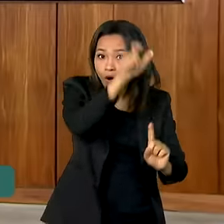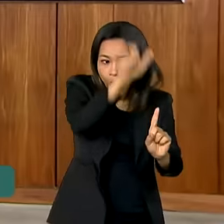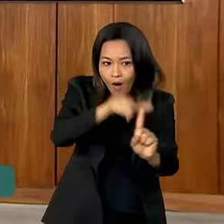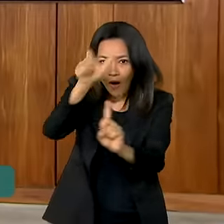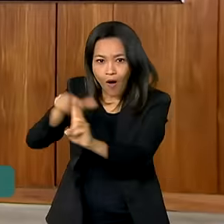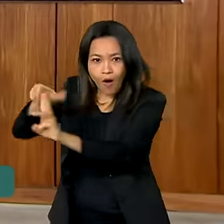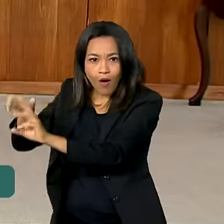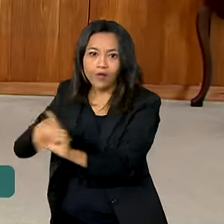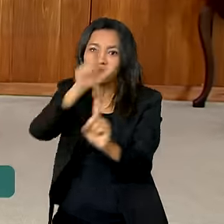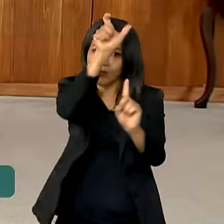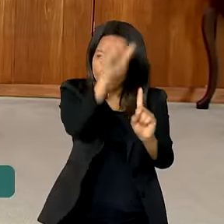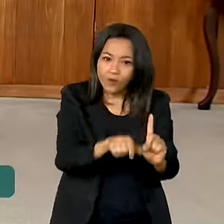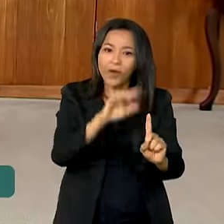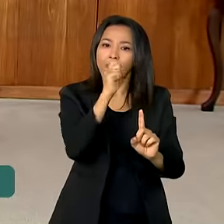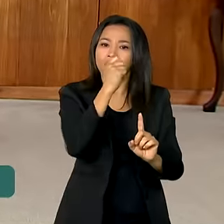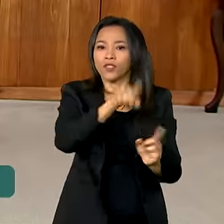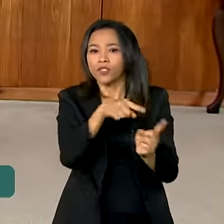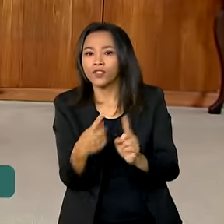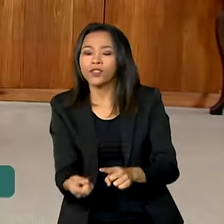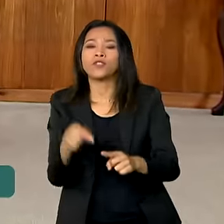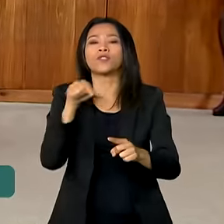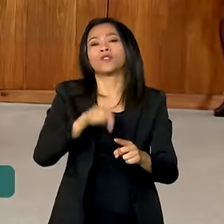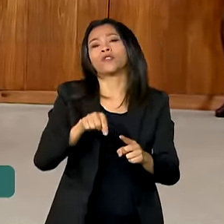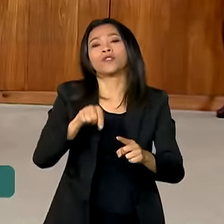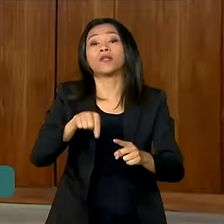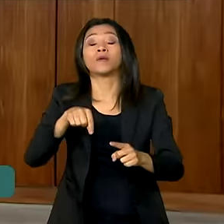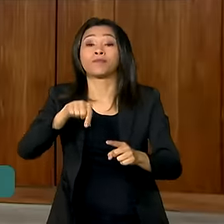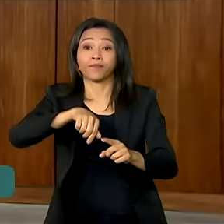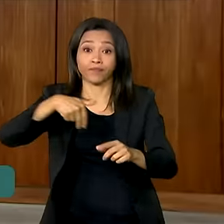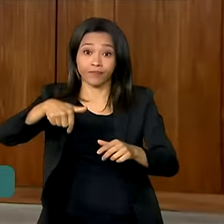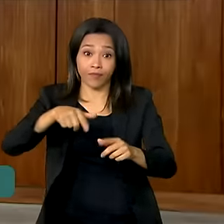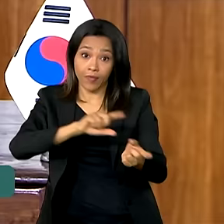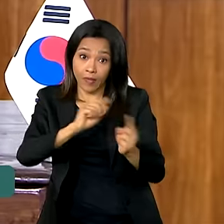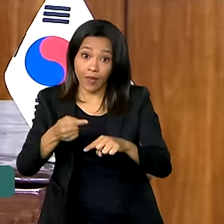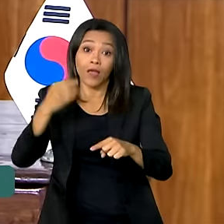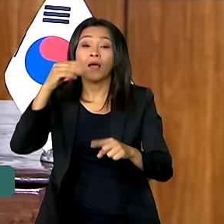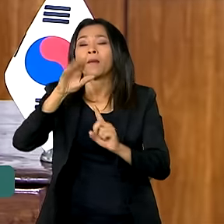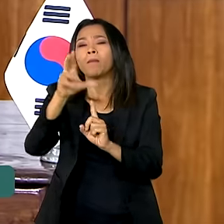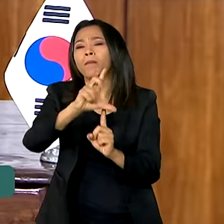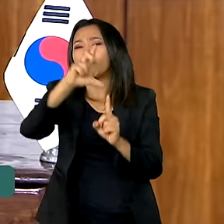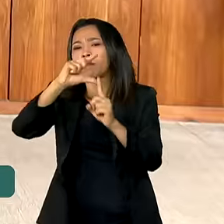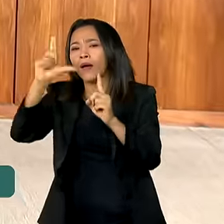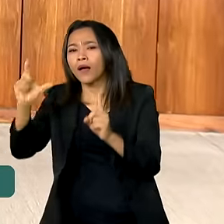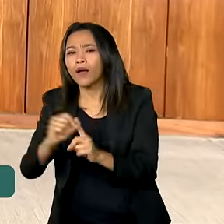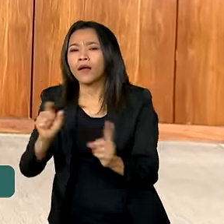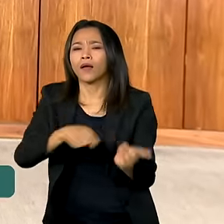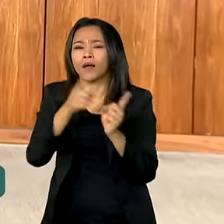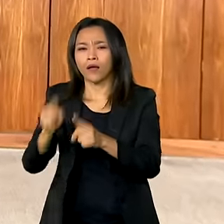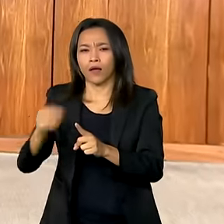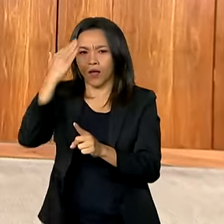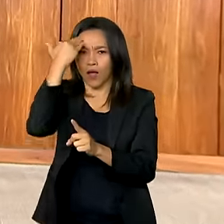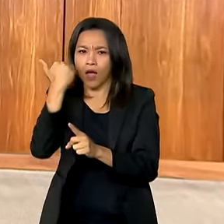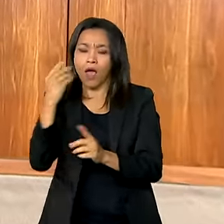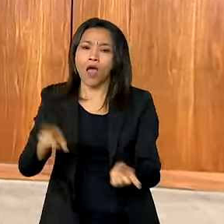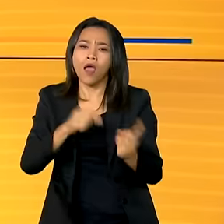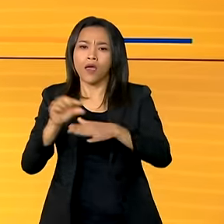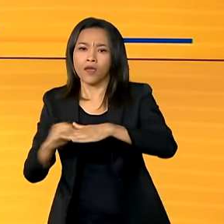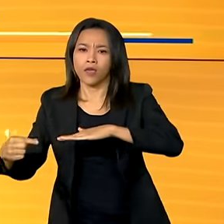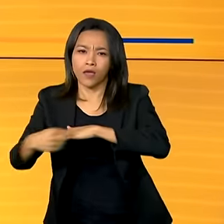diplomatas estão embaixadores da Argentina, Argélia, Paquistão, Coreia, Guiana, Etiópia, Namíbia e